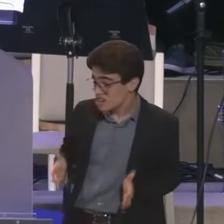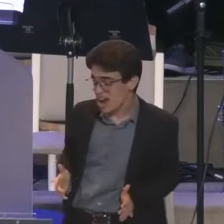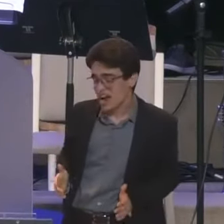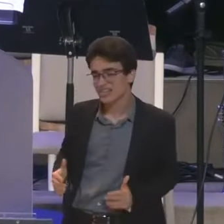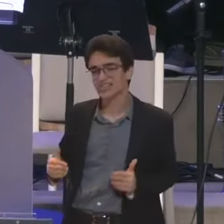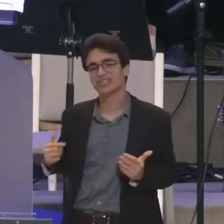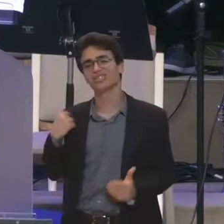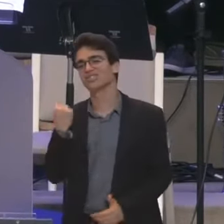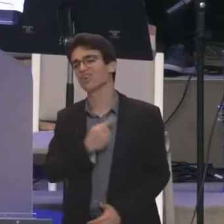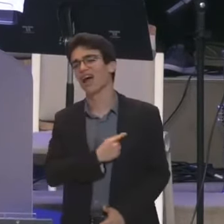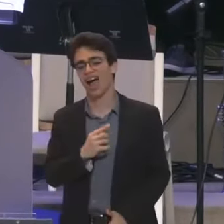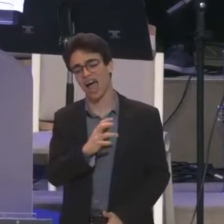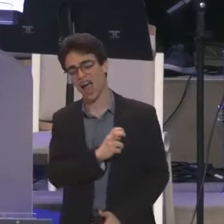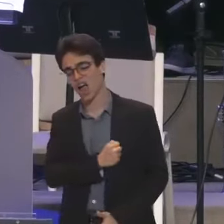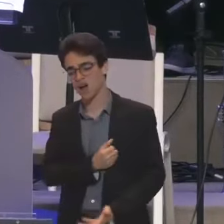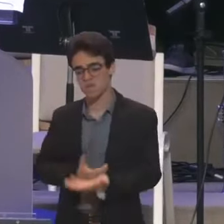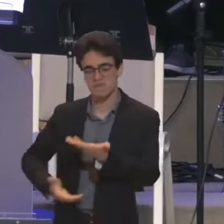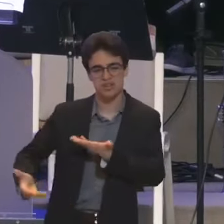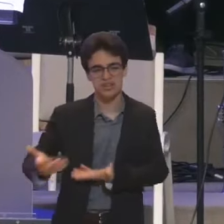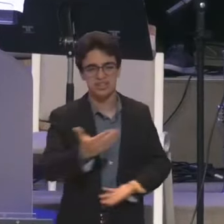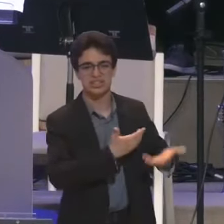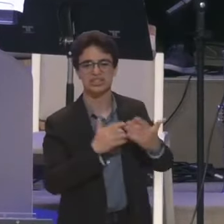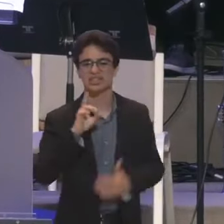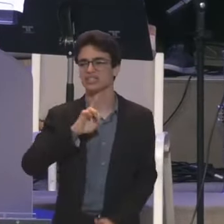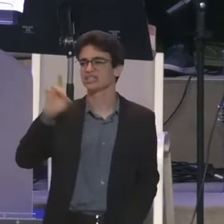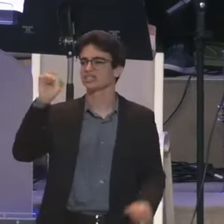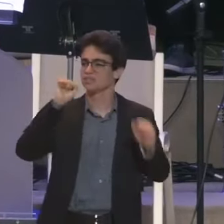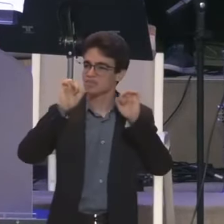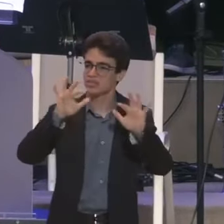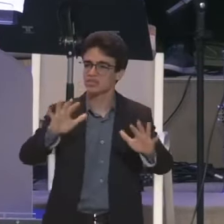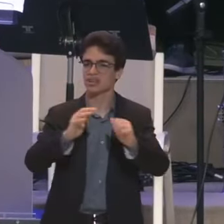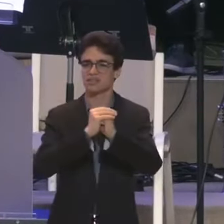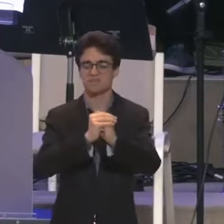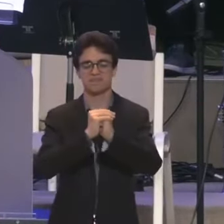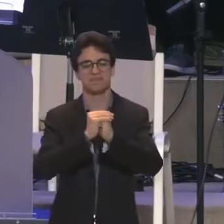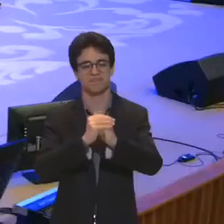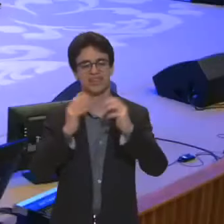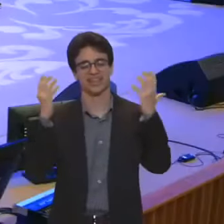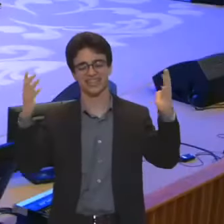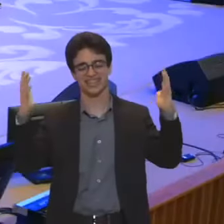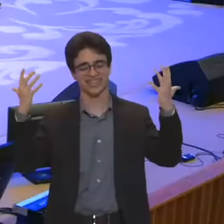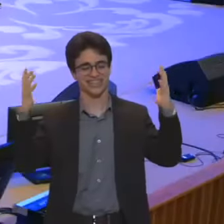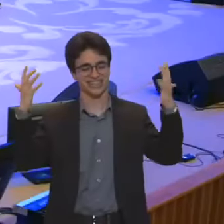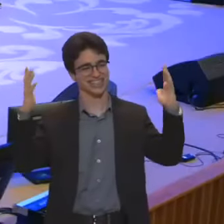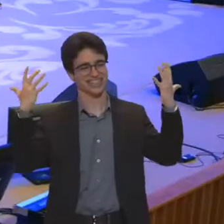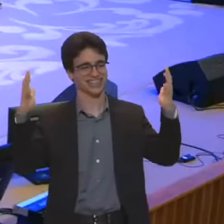amai-vos uns aos outros. Que Deus nos abençoe. Amém.